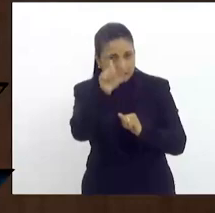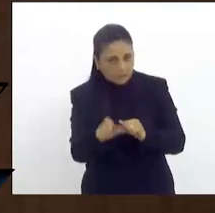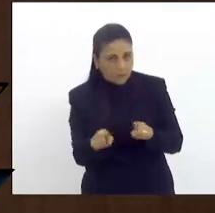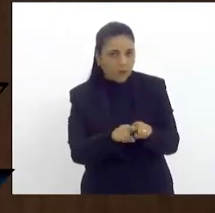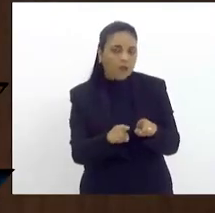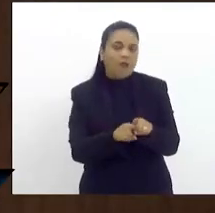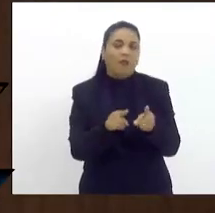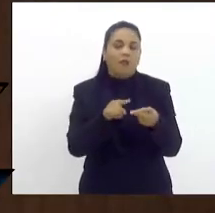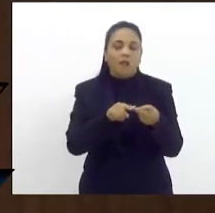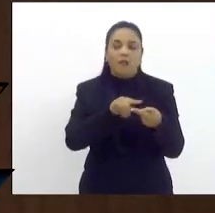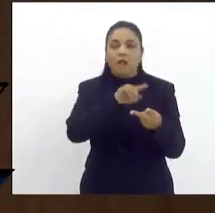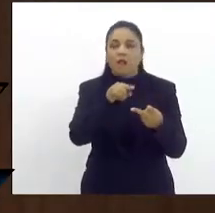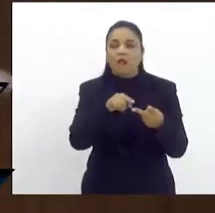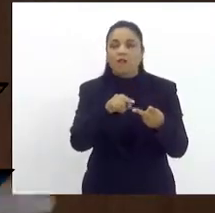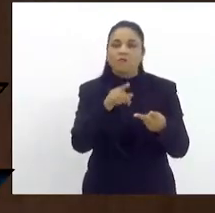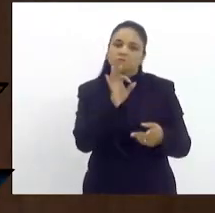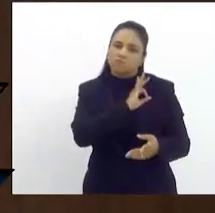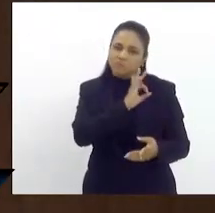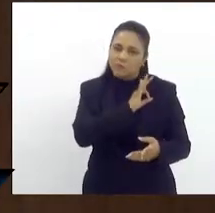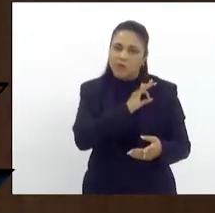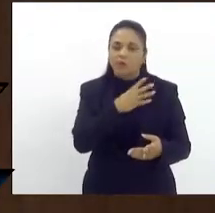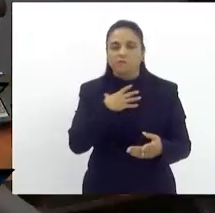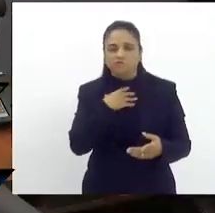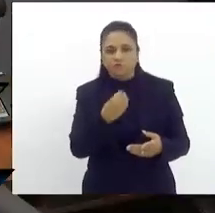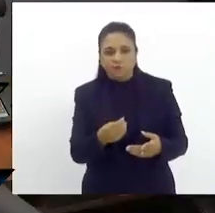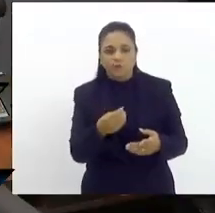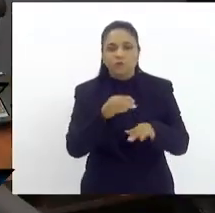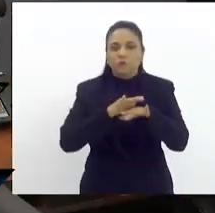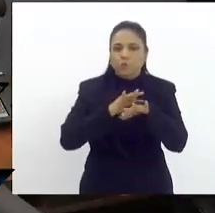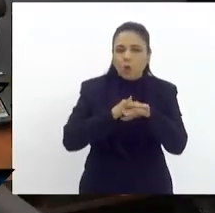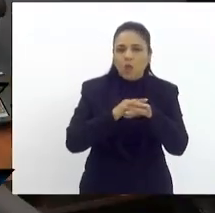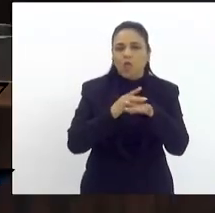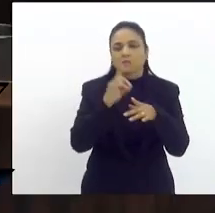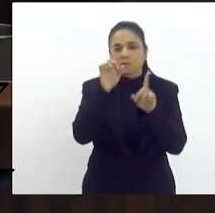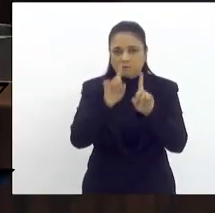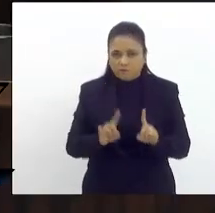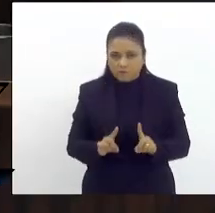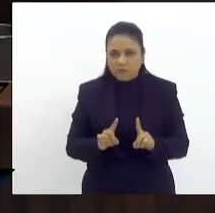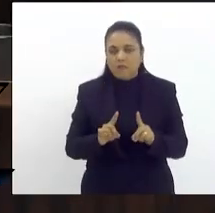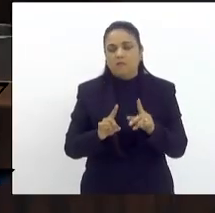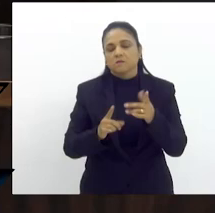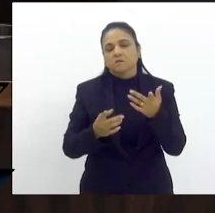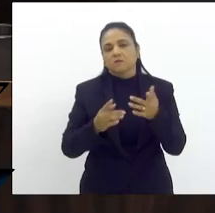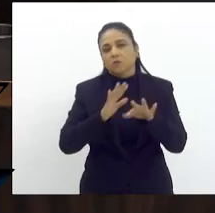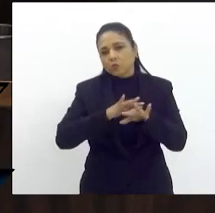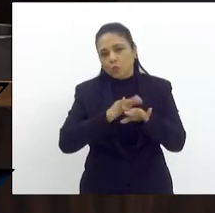penais como crianças com deficiências doenças raras obrigado Parabéns deputada